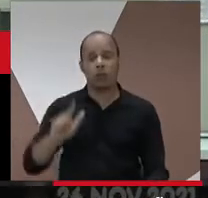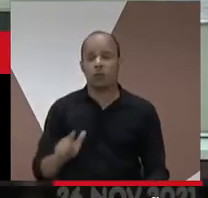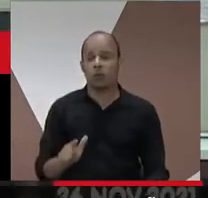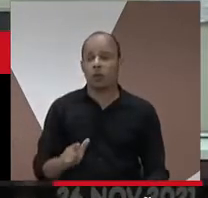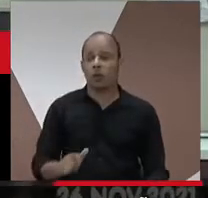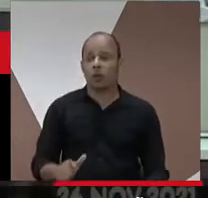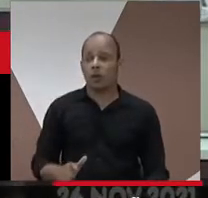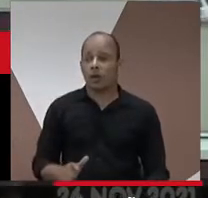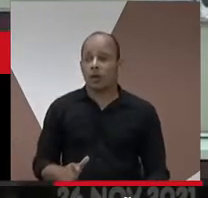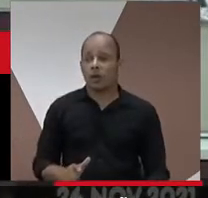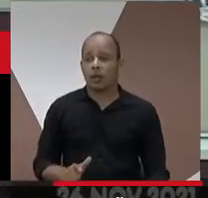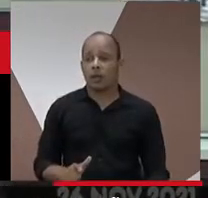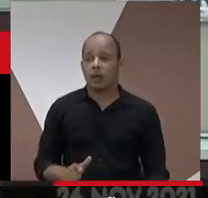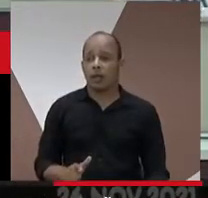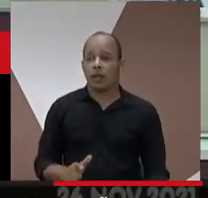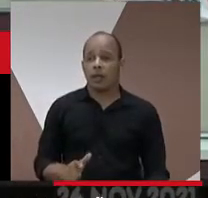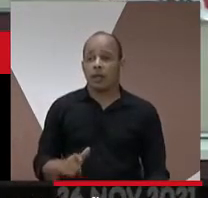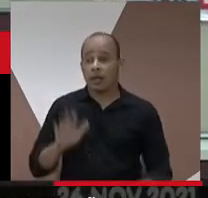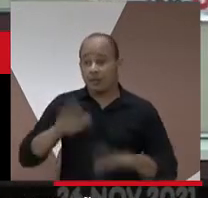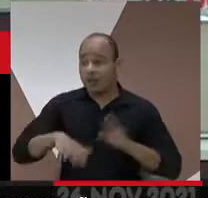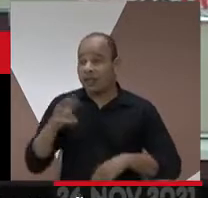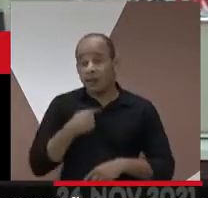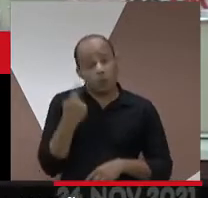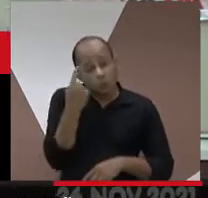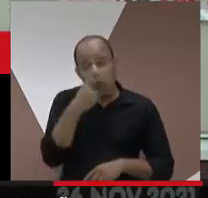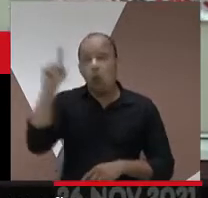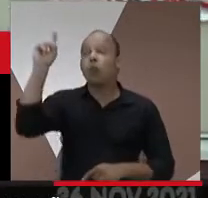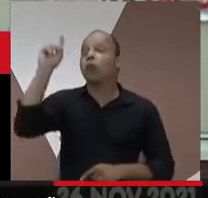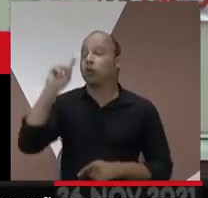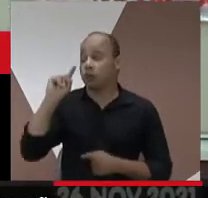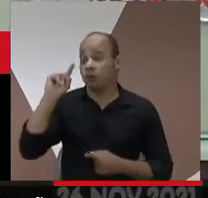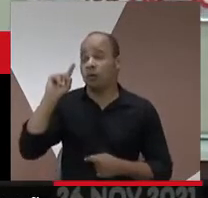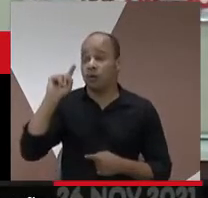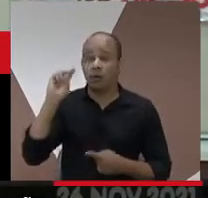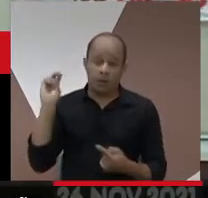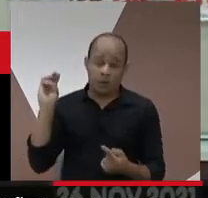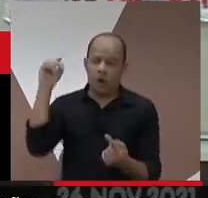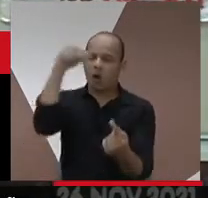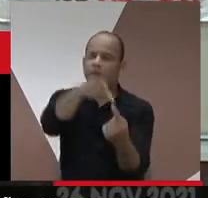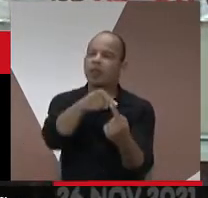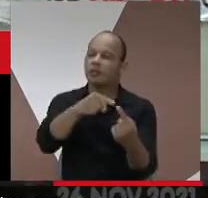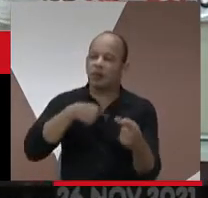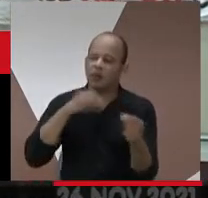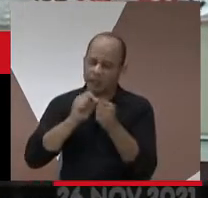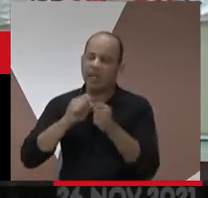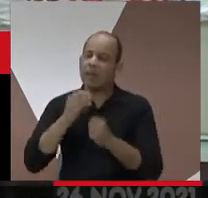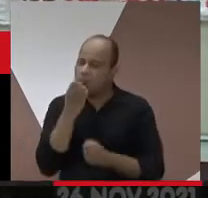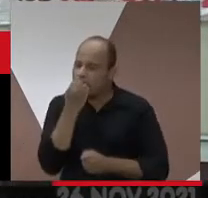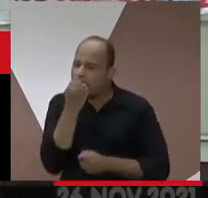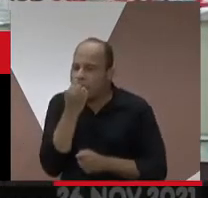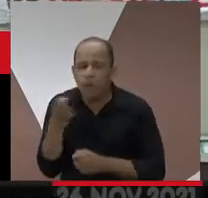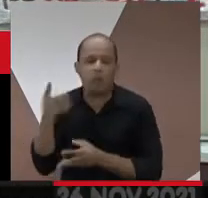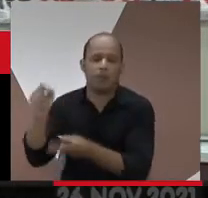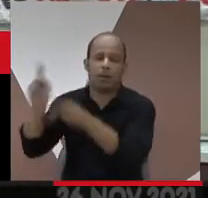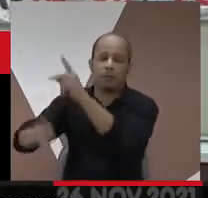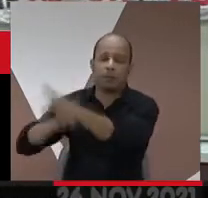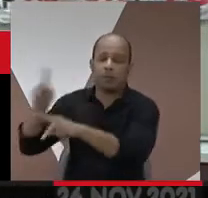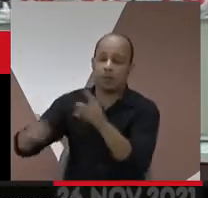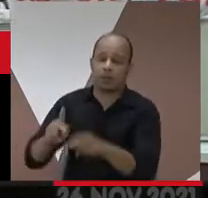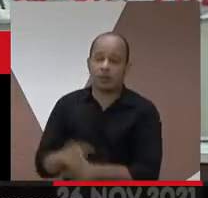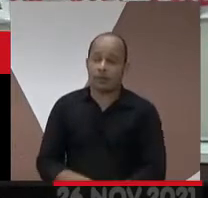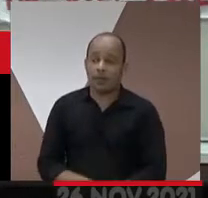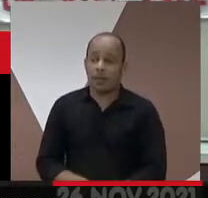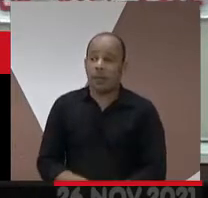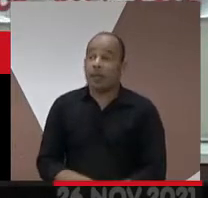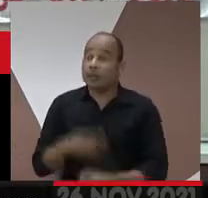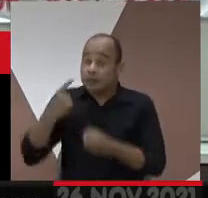missão, talvez a última na minha vida, né? De fazer o bem. Hoje, pegamos uma cidade